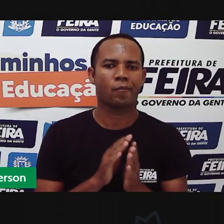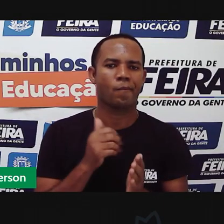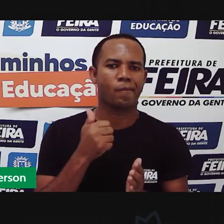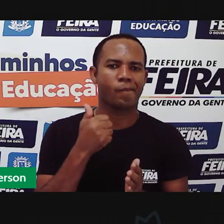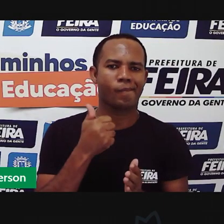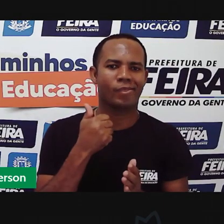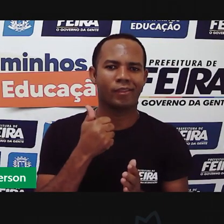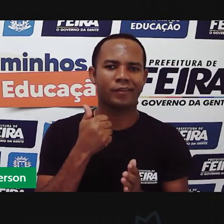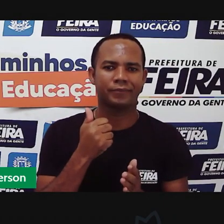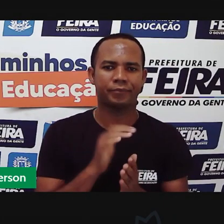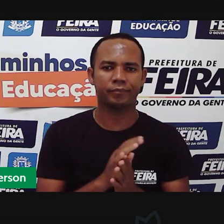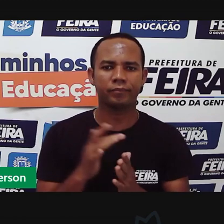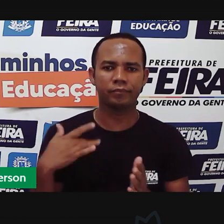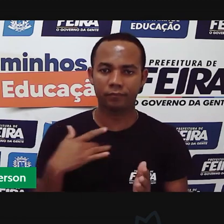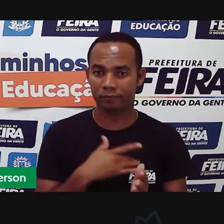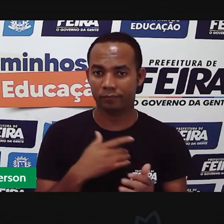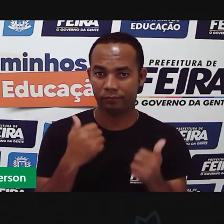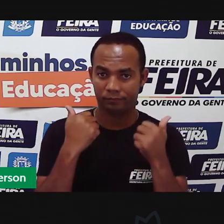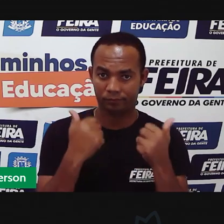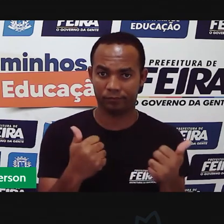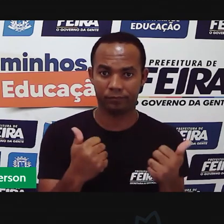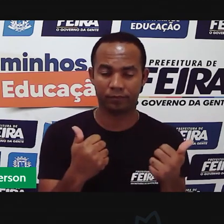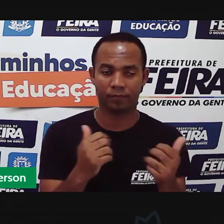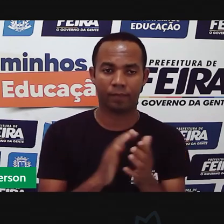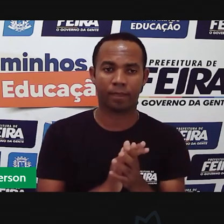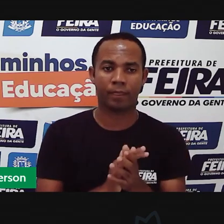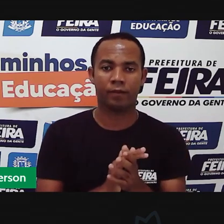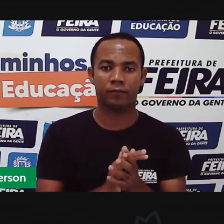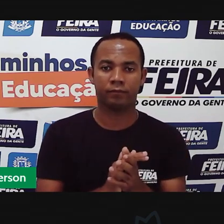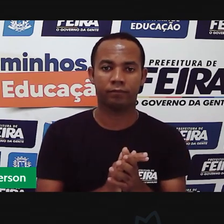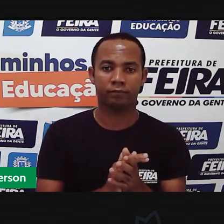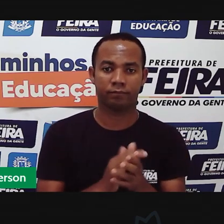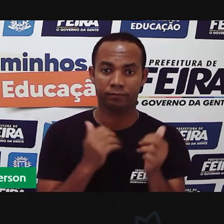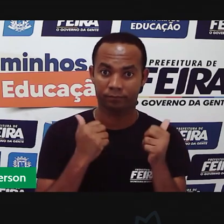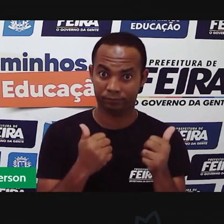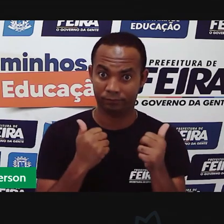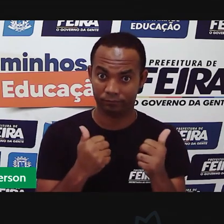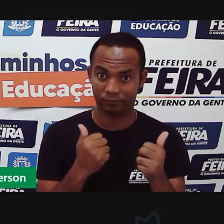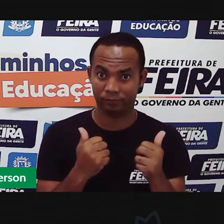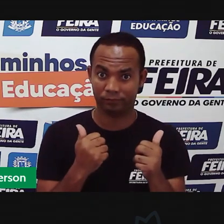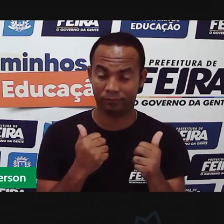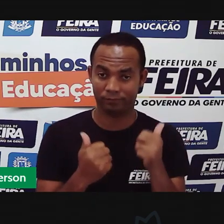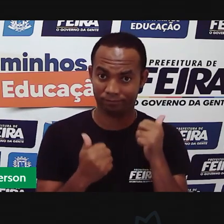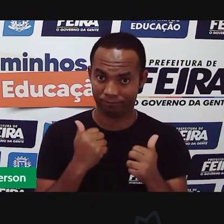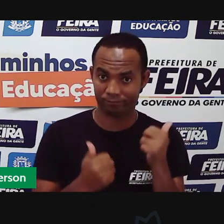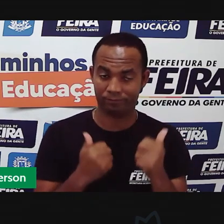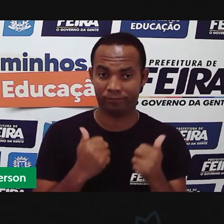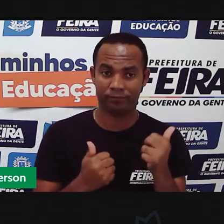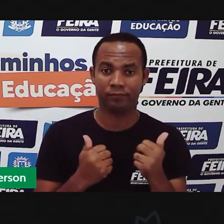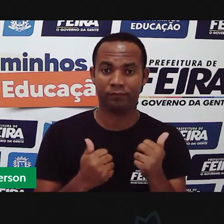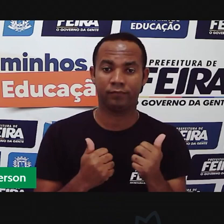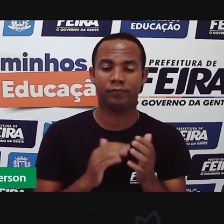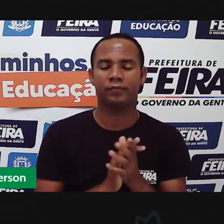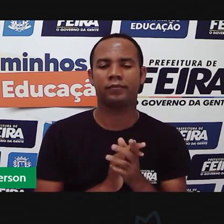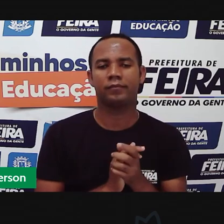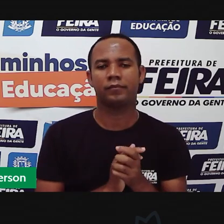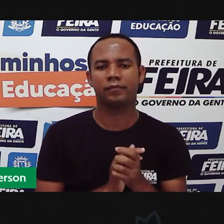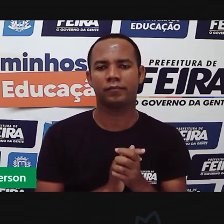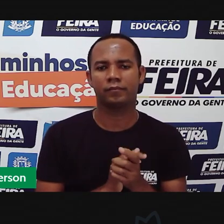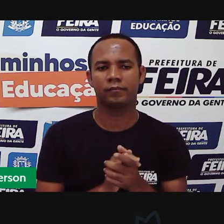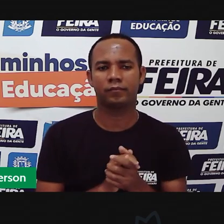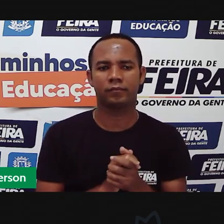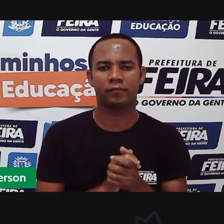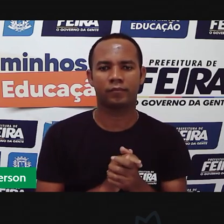Olá, turma, tudo bem com vocês? Como é que vocês estão? Para ficar hidratado, bota